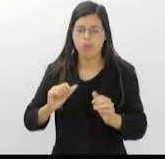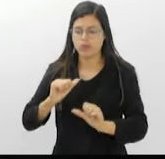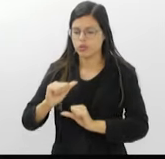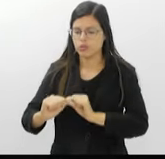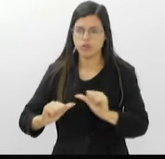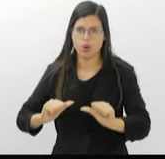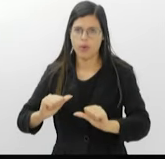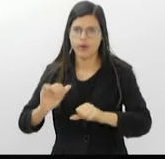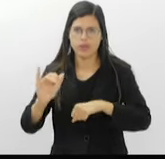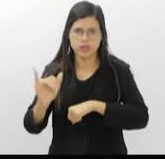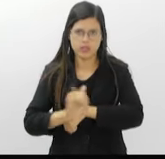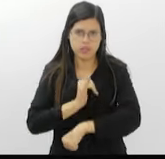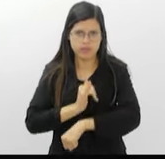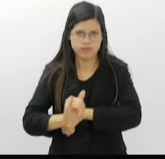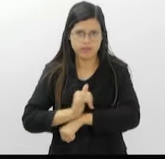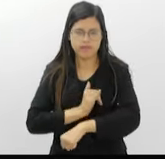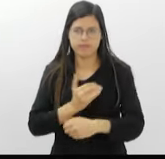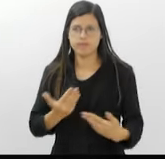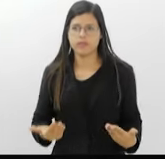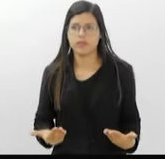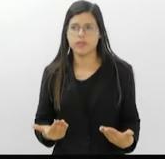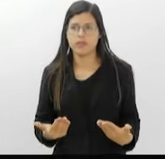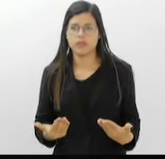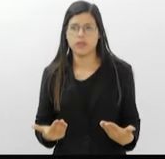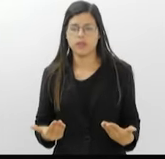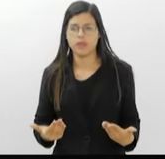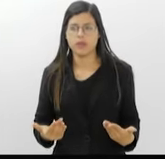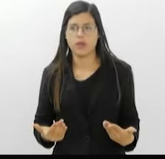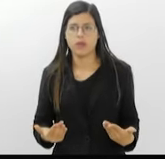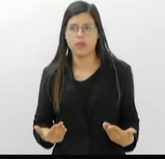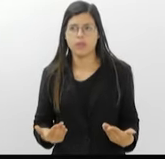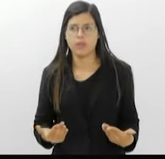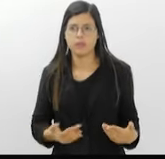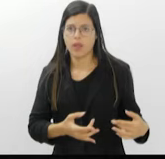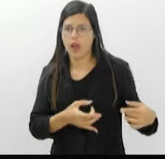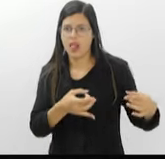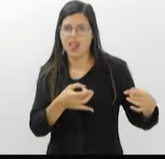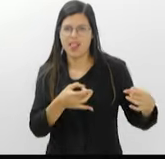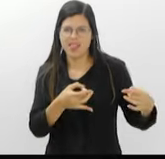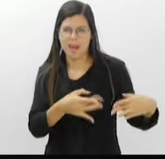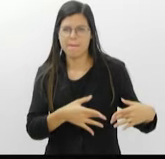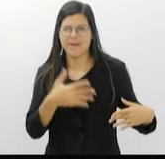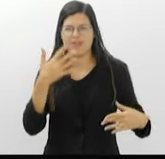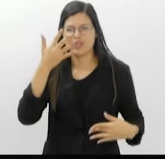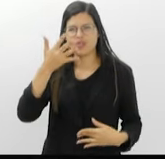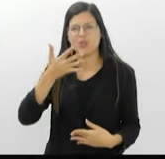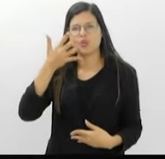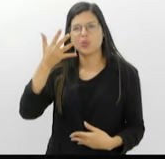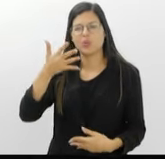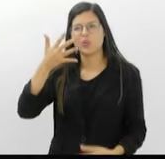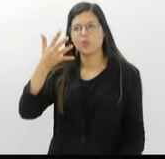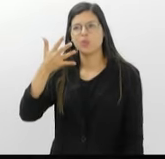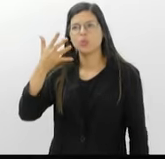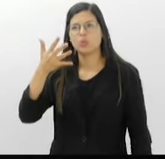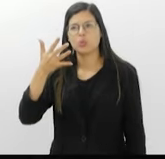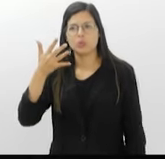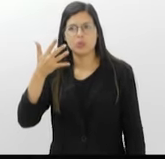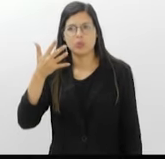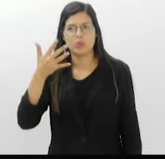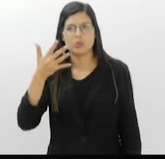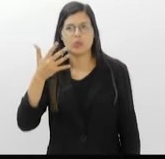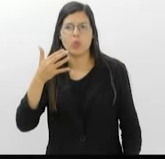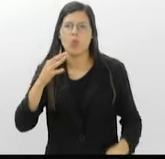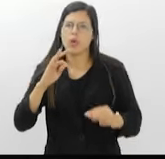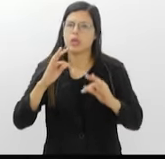estratégicas. Então, ele abandonou o discurso fantasioso, que estava tudo